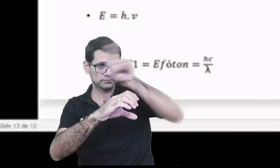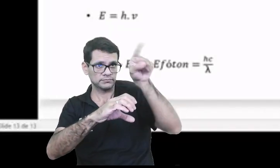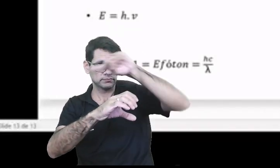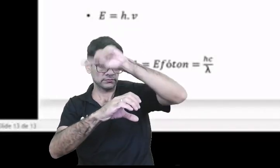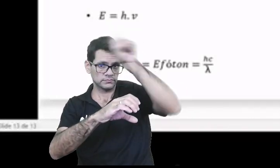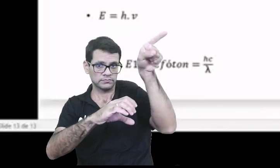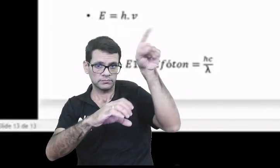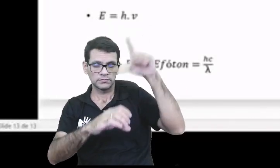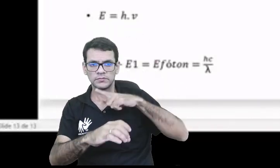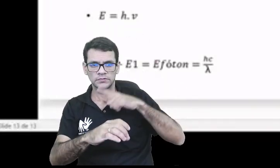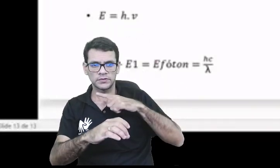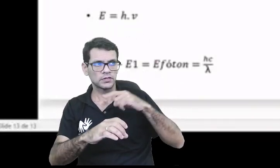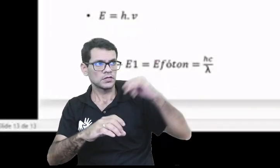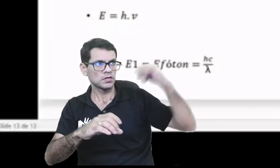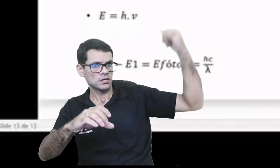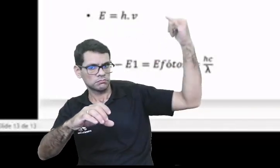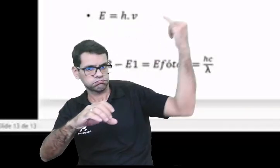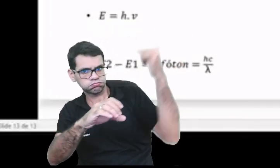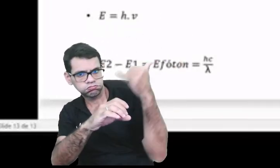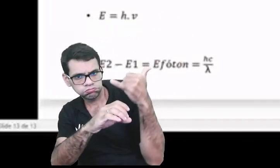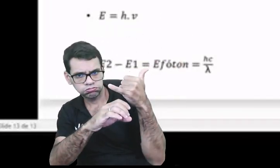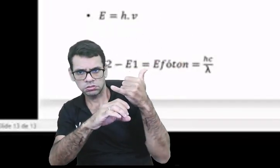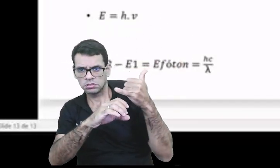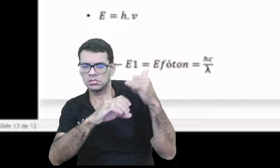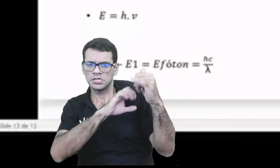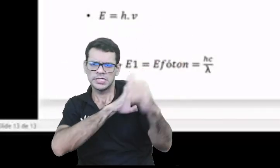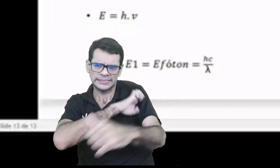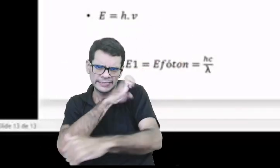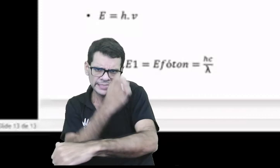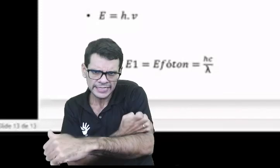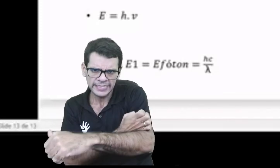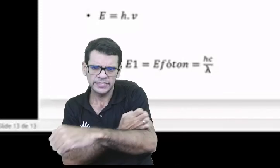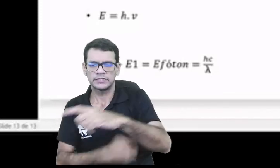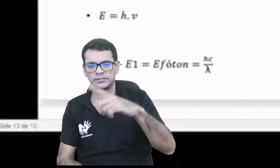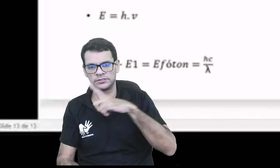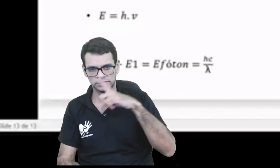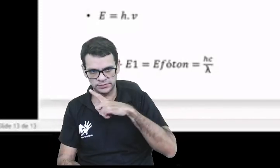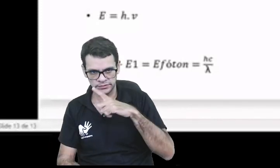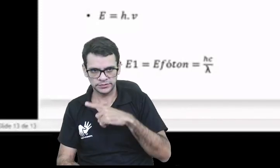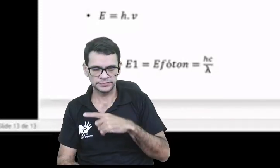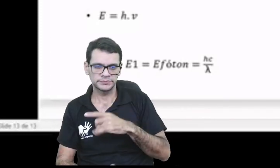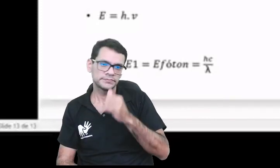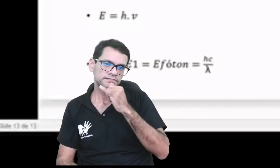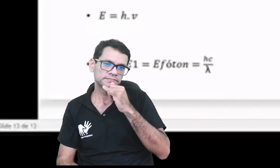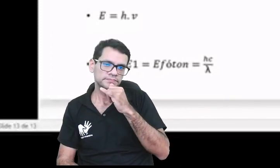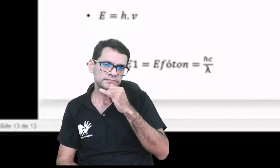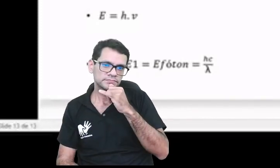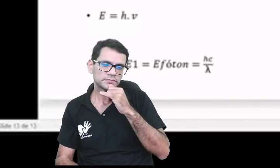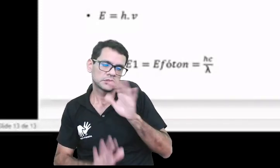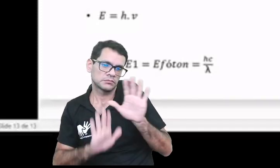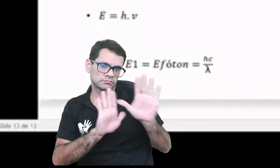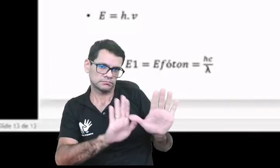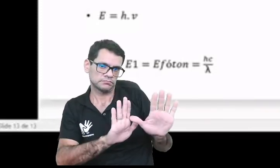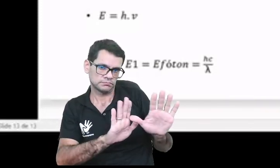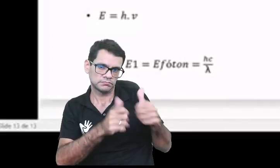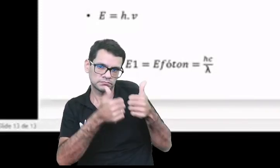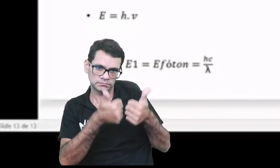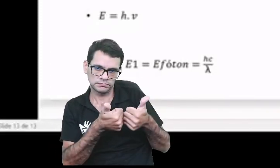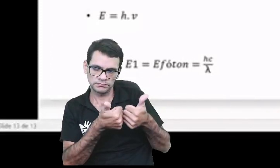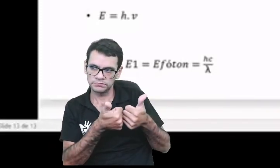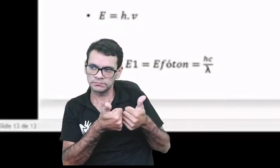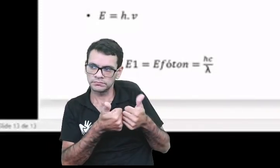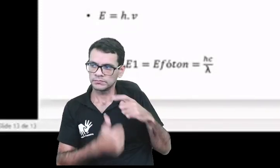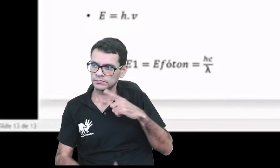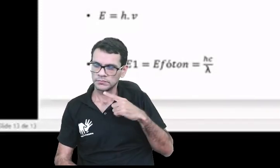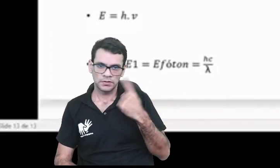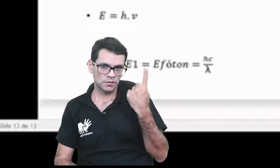receberem alguma descarga elétrica, receberem algum tipo de energia, digamos, aqui eles estão no estado fundamental, né? Aqui